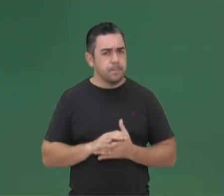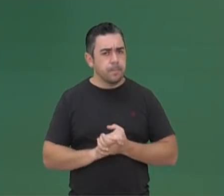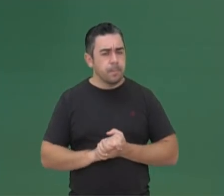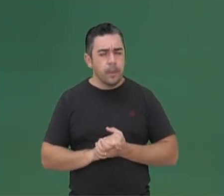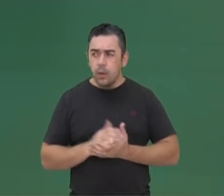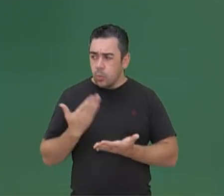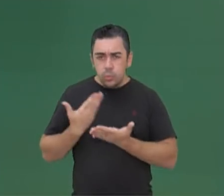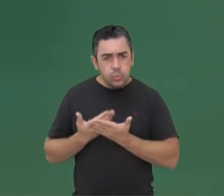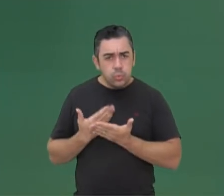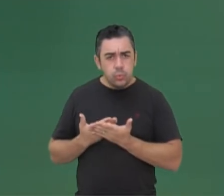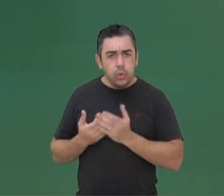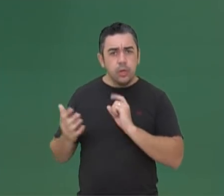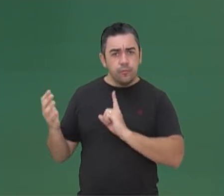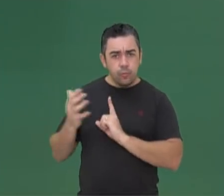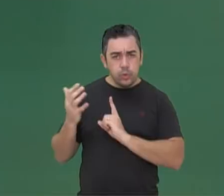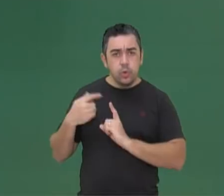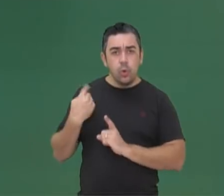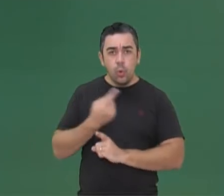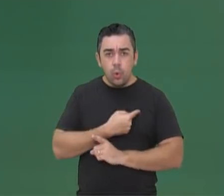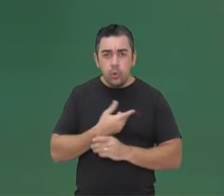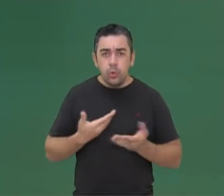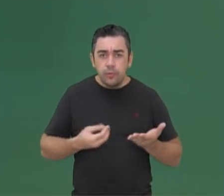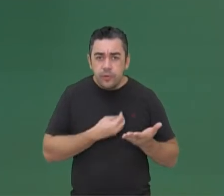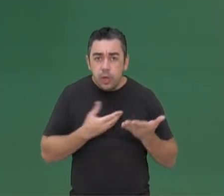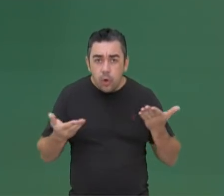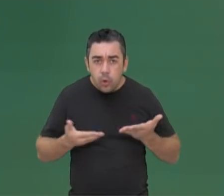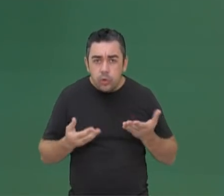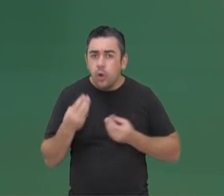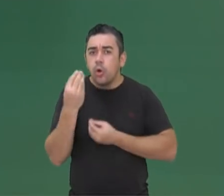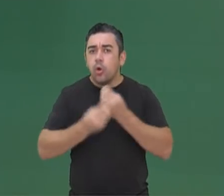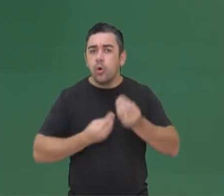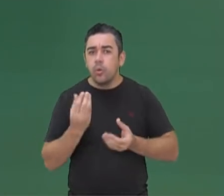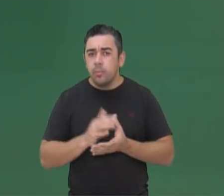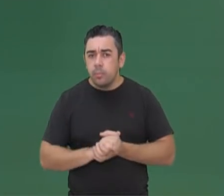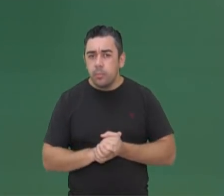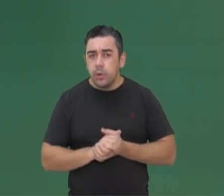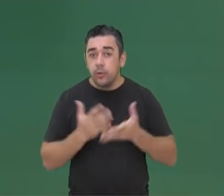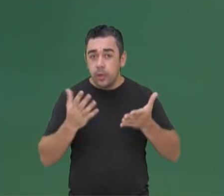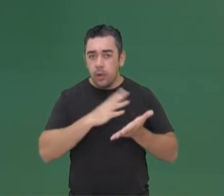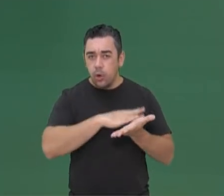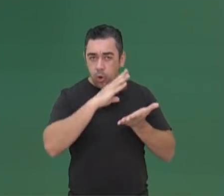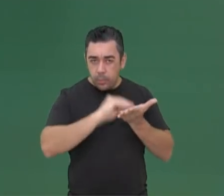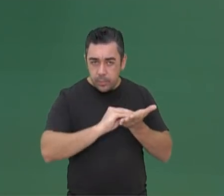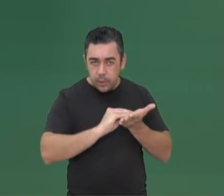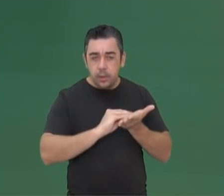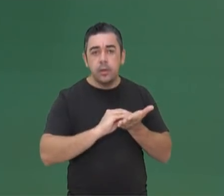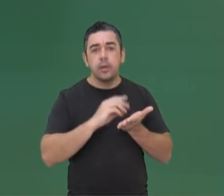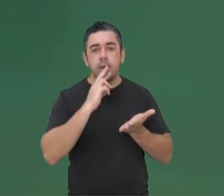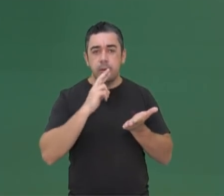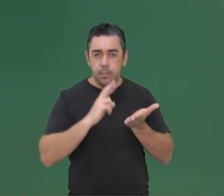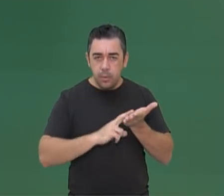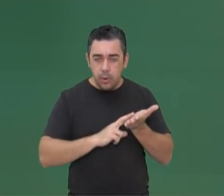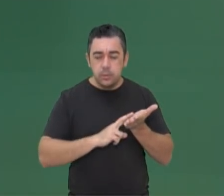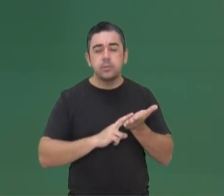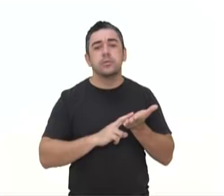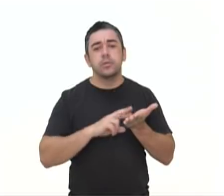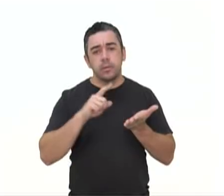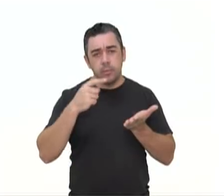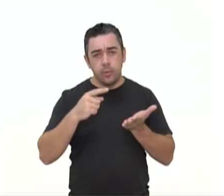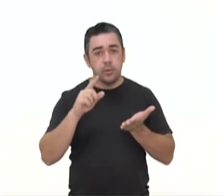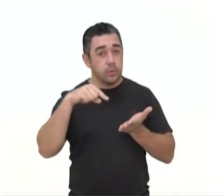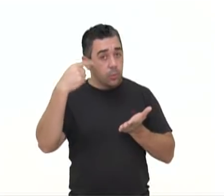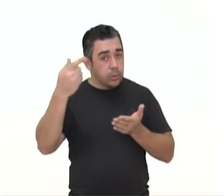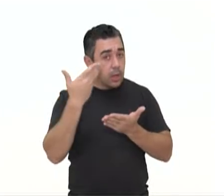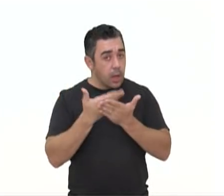estudos deles influenciam nossa vida hoje? De que maneira? Eu quero que vocês copiem o exercício, pensem na resposta e